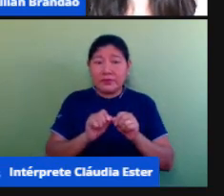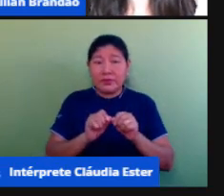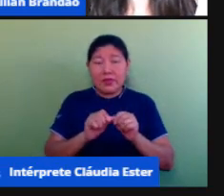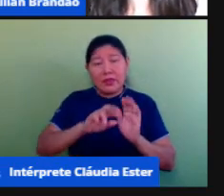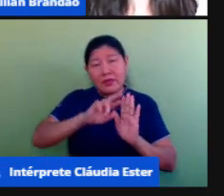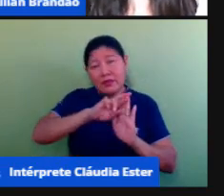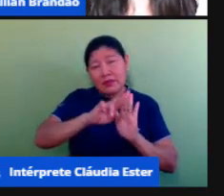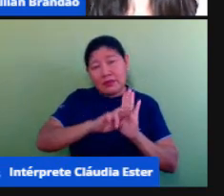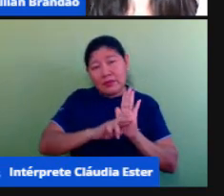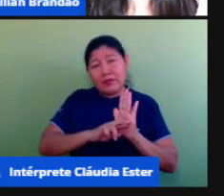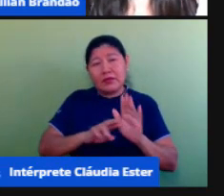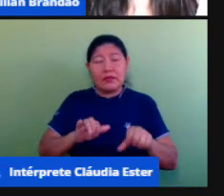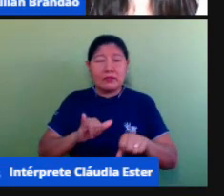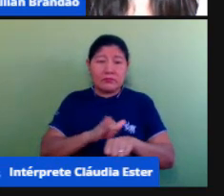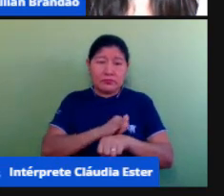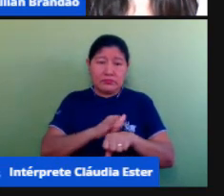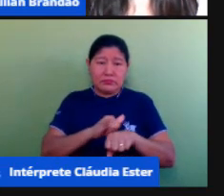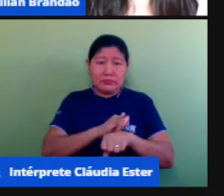gentileza?